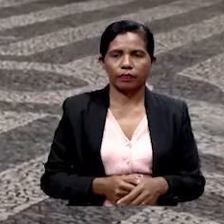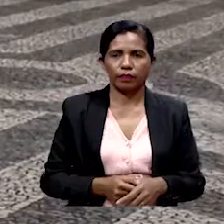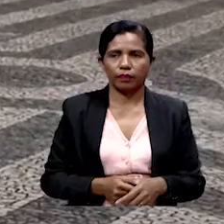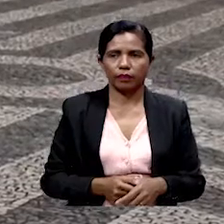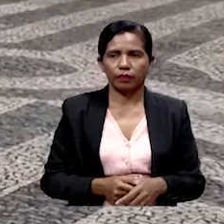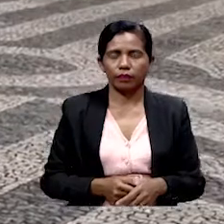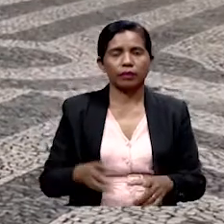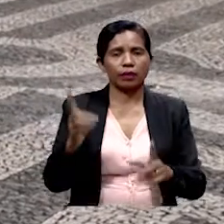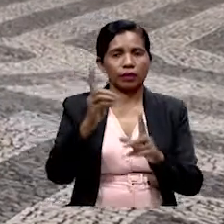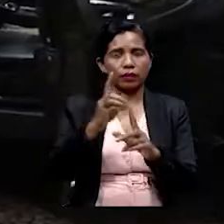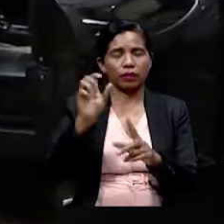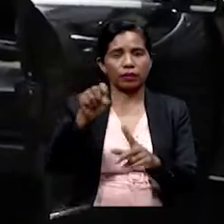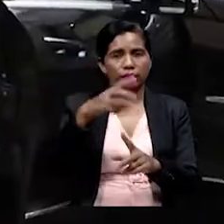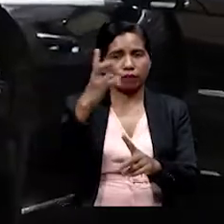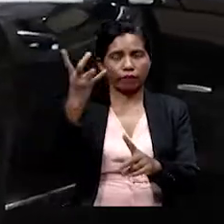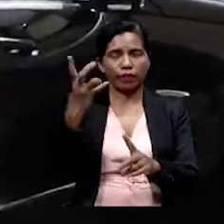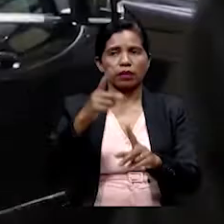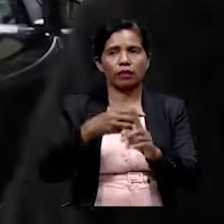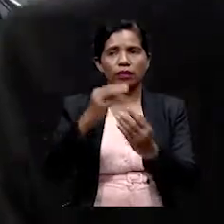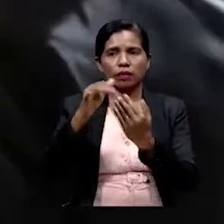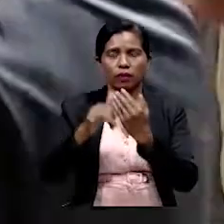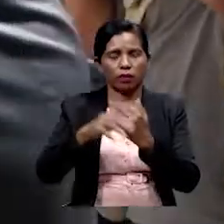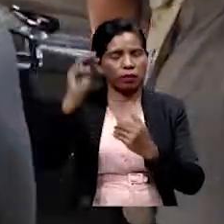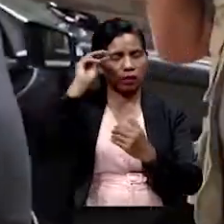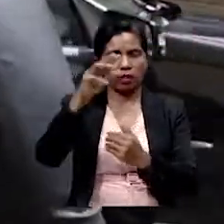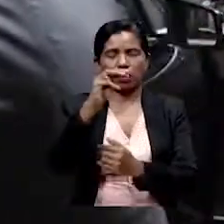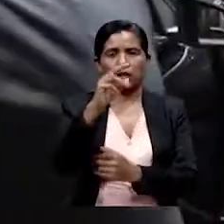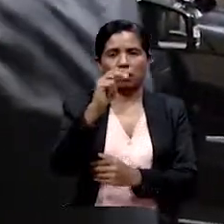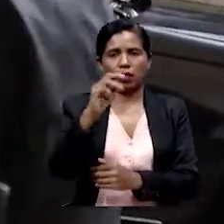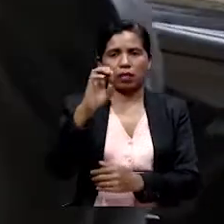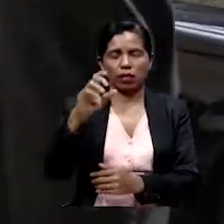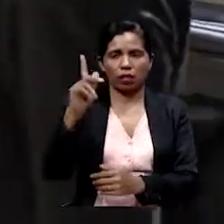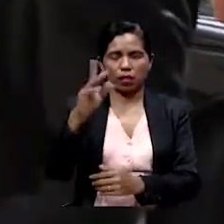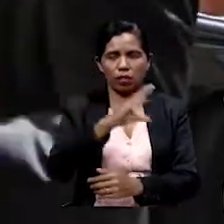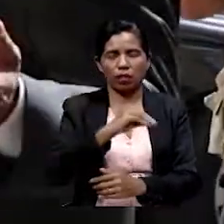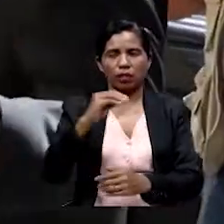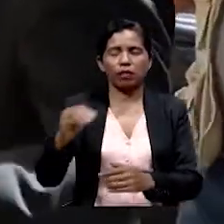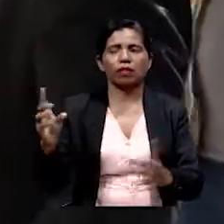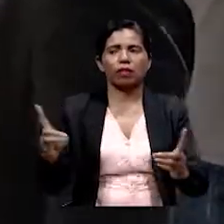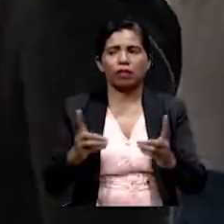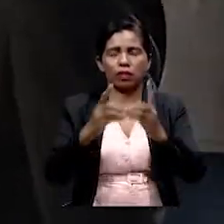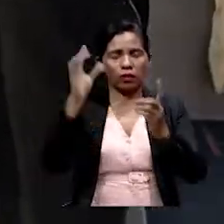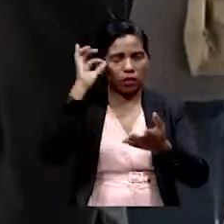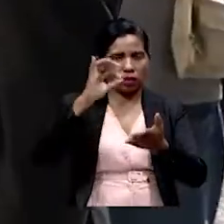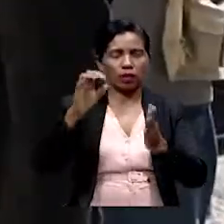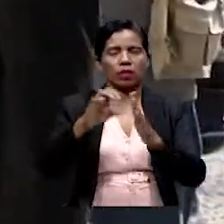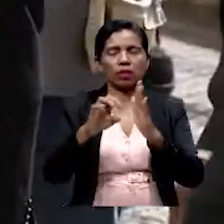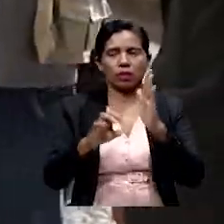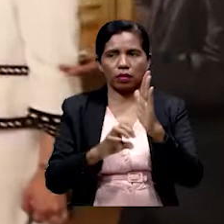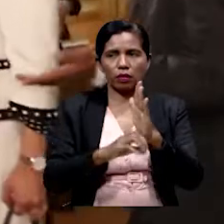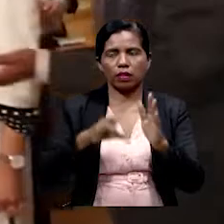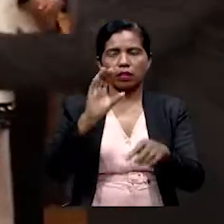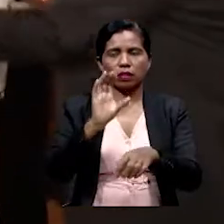E a Lourença Nurura Sinhito Fulanzuinho, ministra de Negócios Estrangeiros na Cooperação, a Soro Ros, secretário executivo